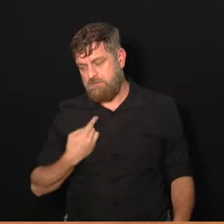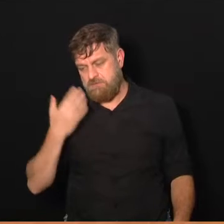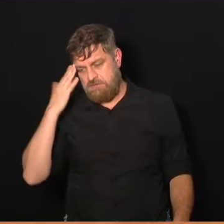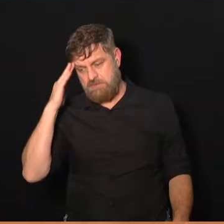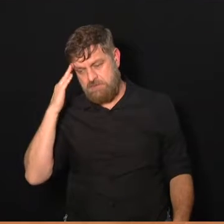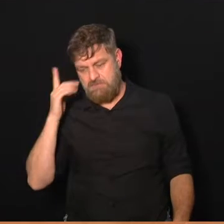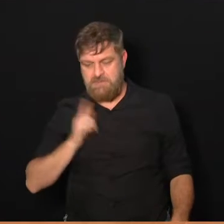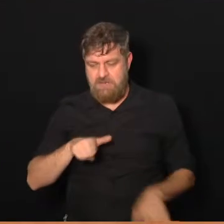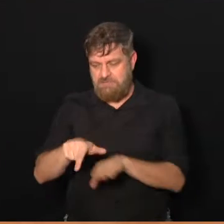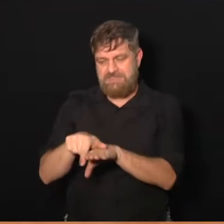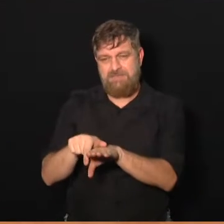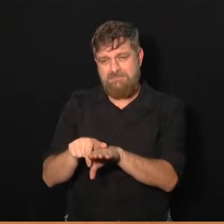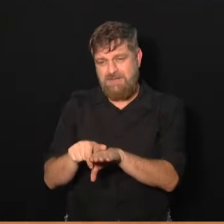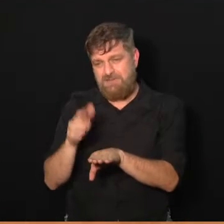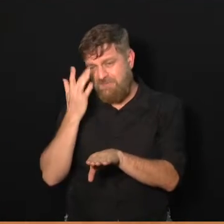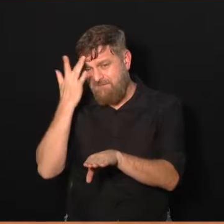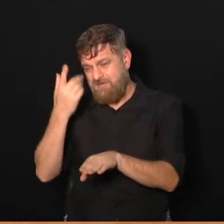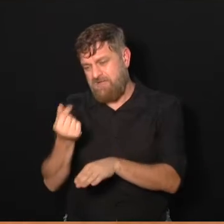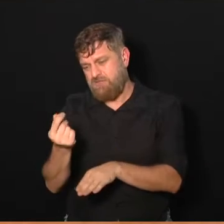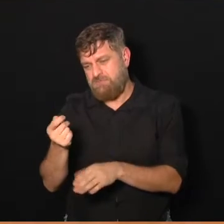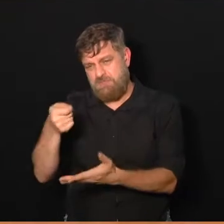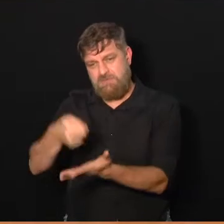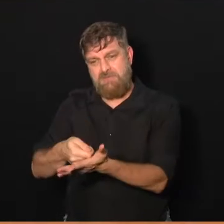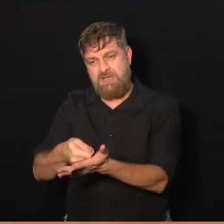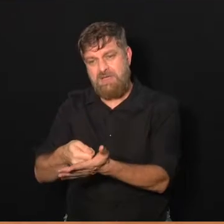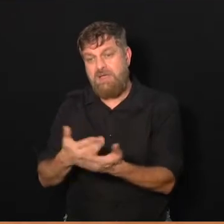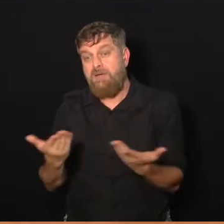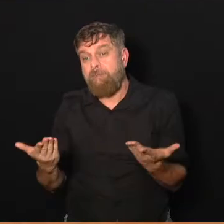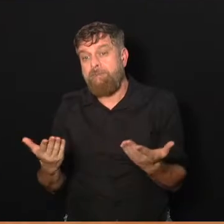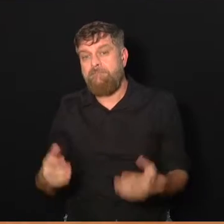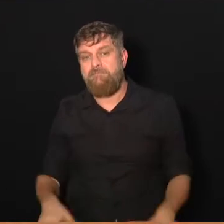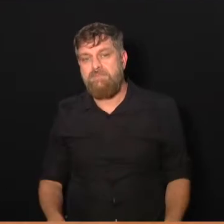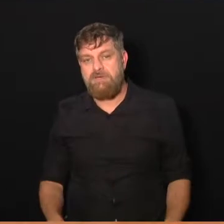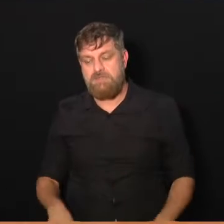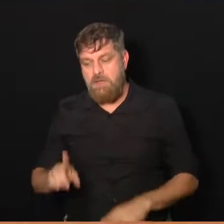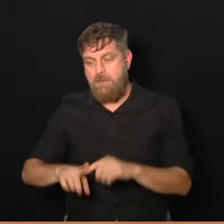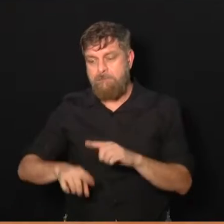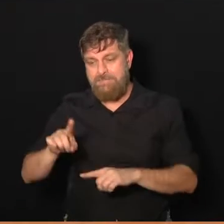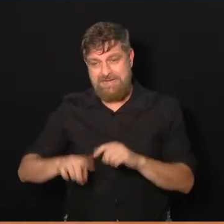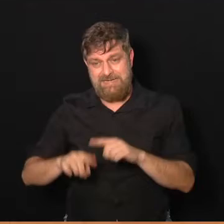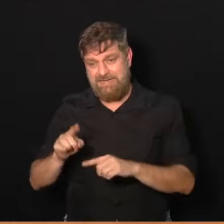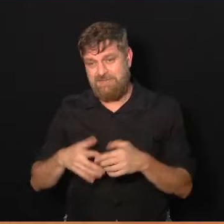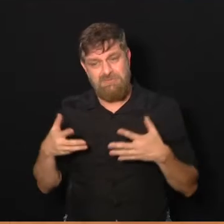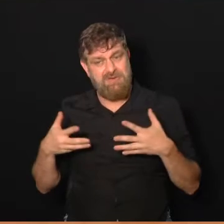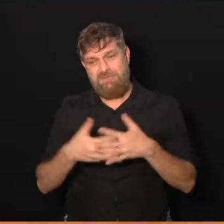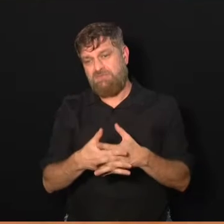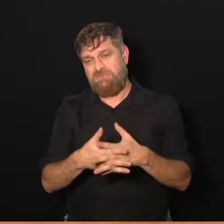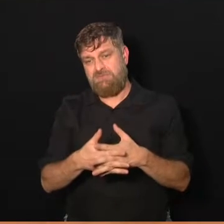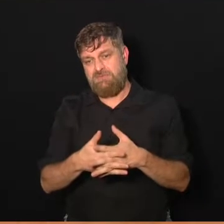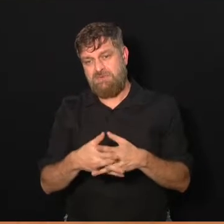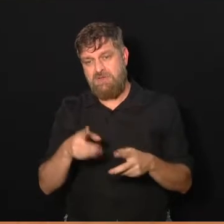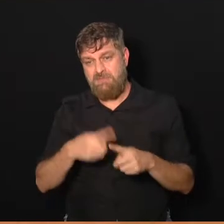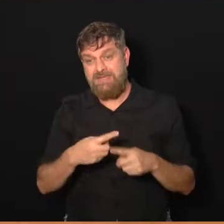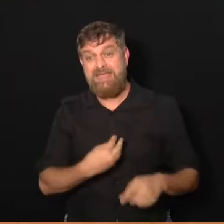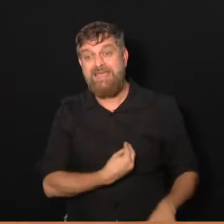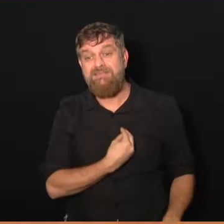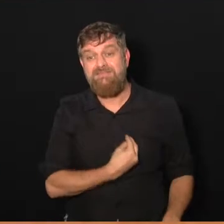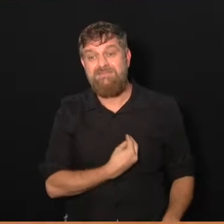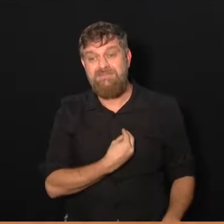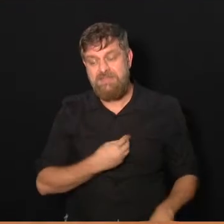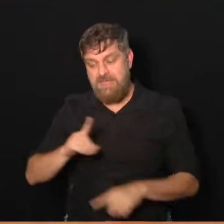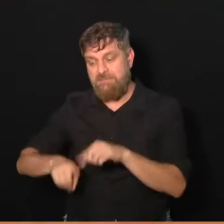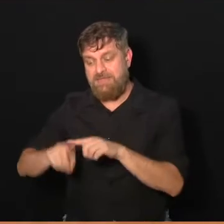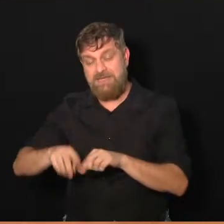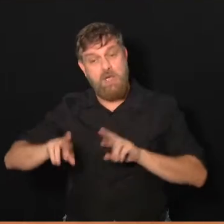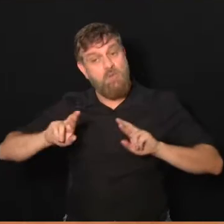o preço de uma mercadoria qualquer. Até que a palavra mercadoria aí é meio complicada, é uma vida, né? Então a